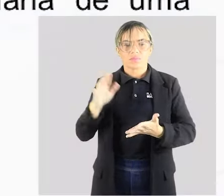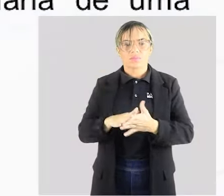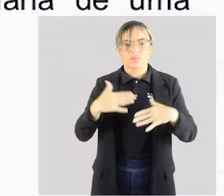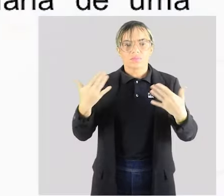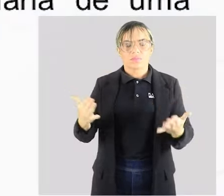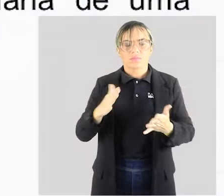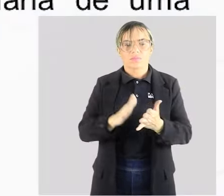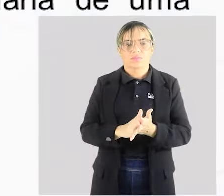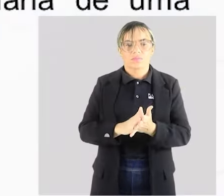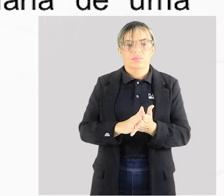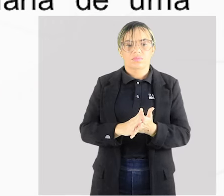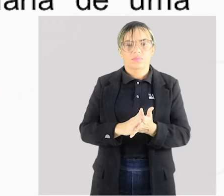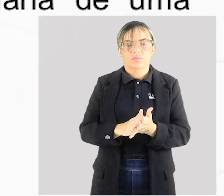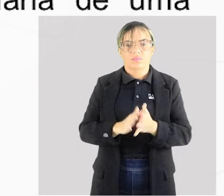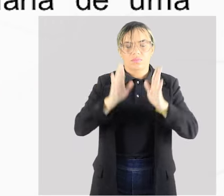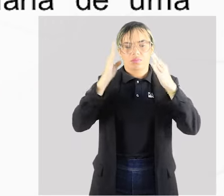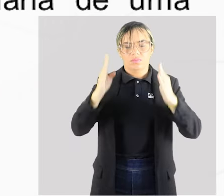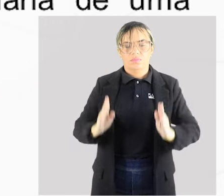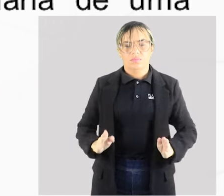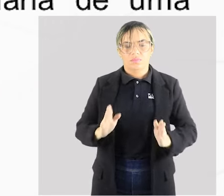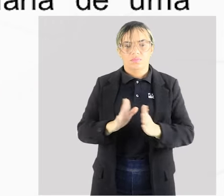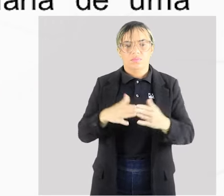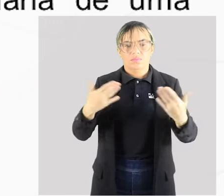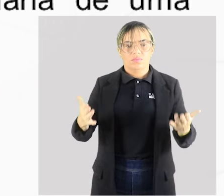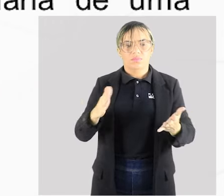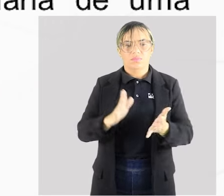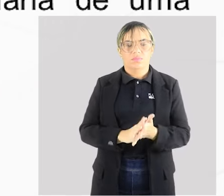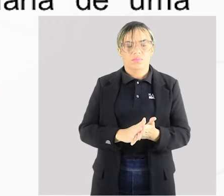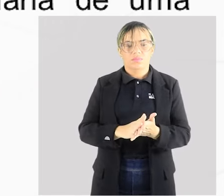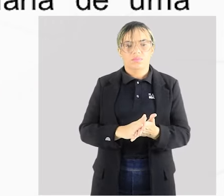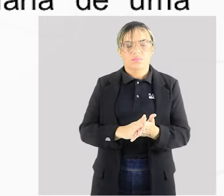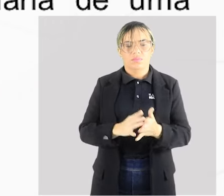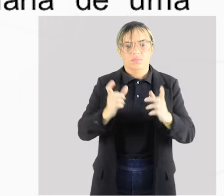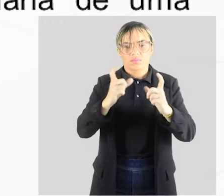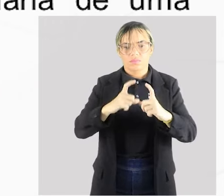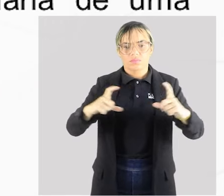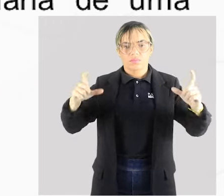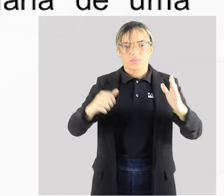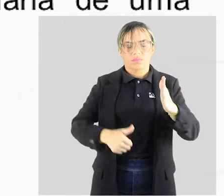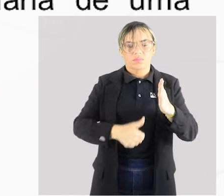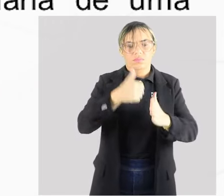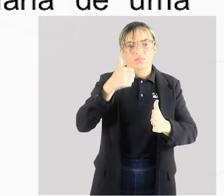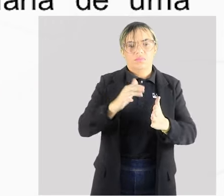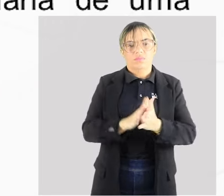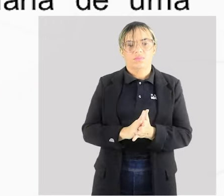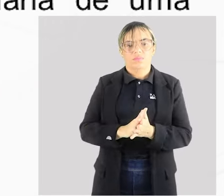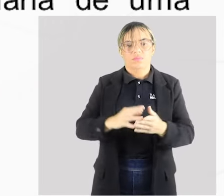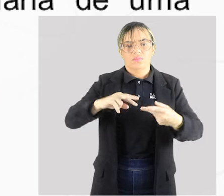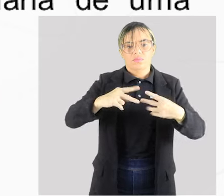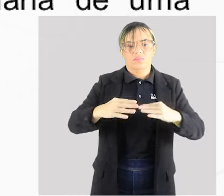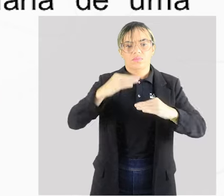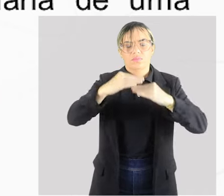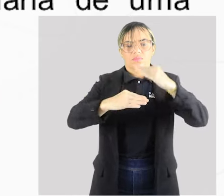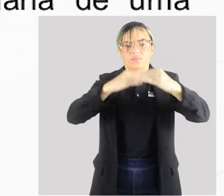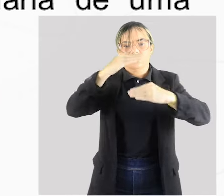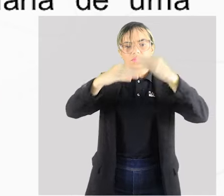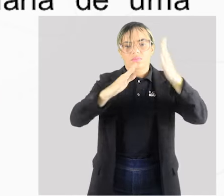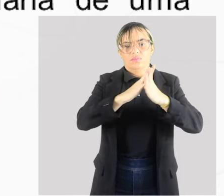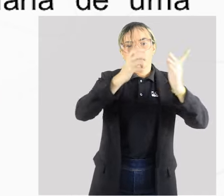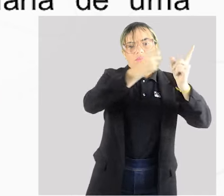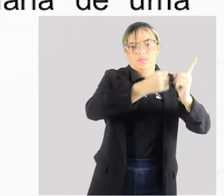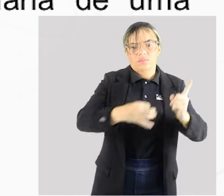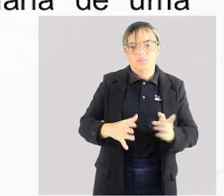fala o seguinte pra gente vamos analisar aí as afirmativas tá um fala o seguinte o código